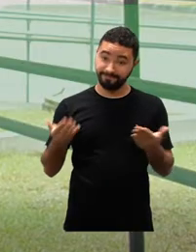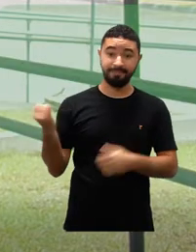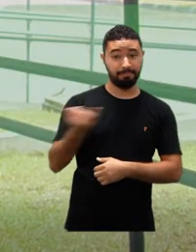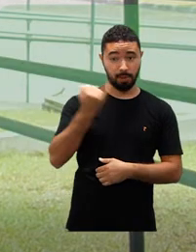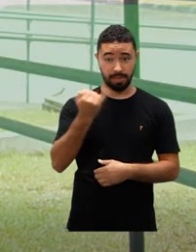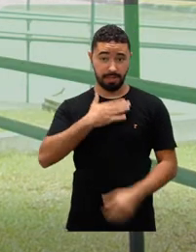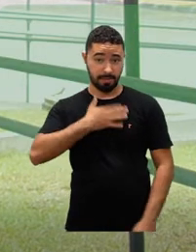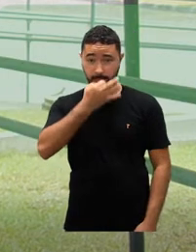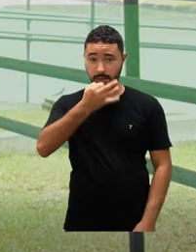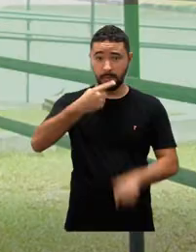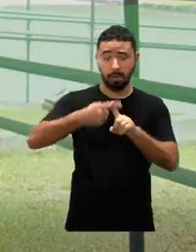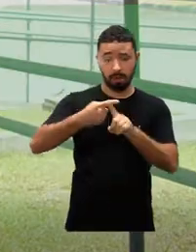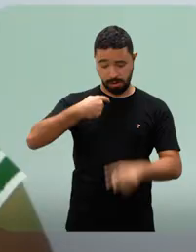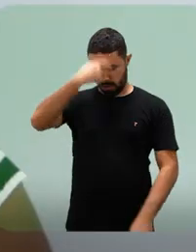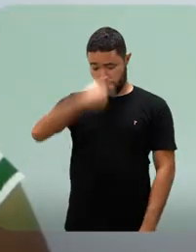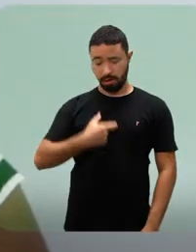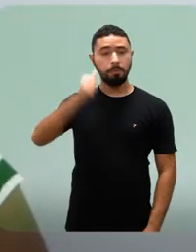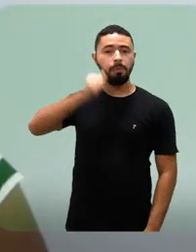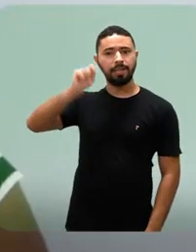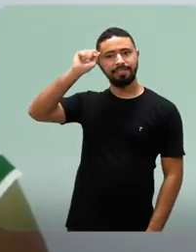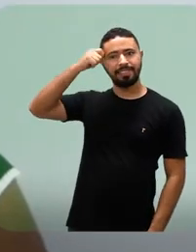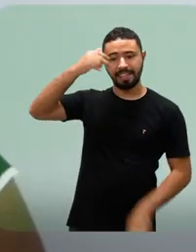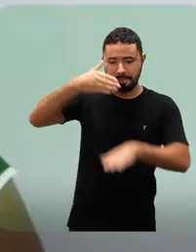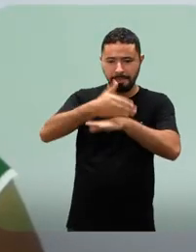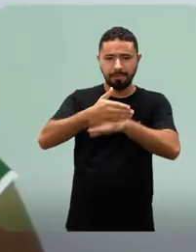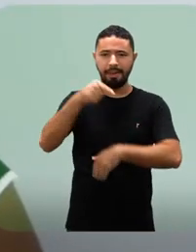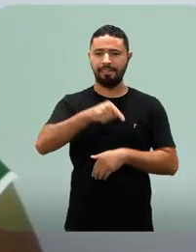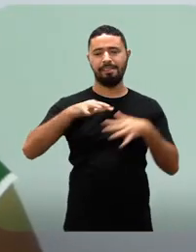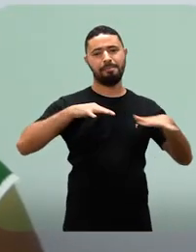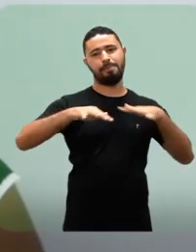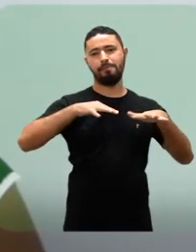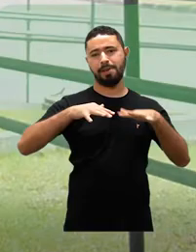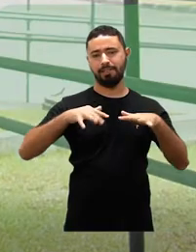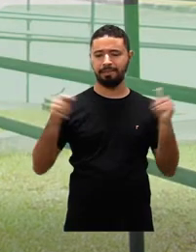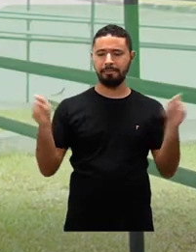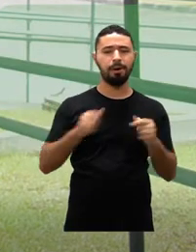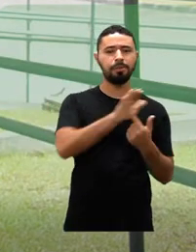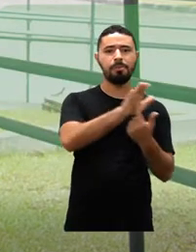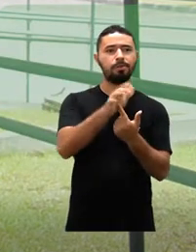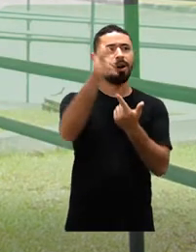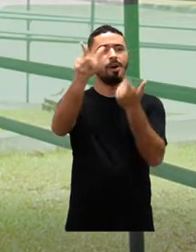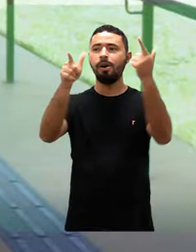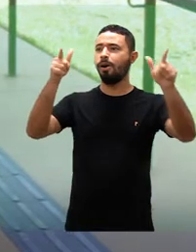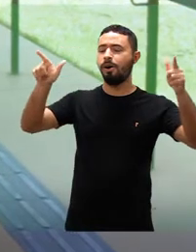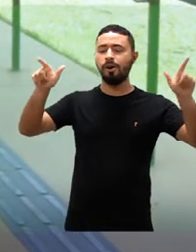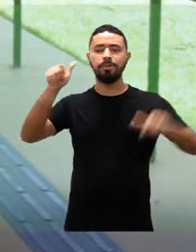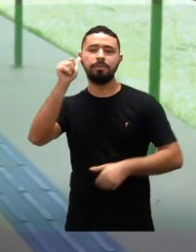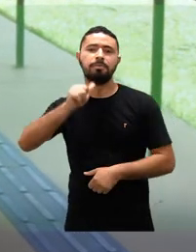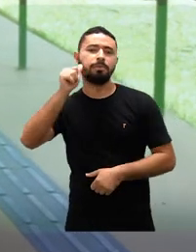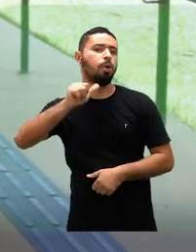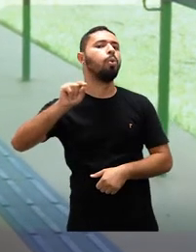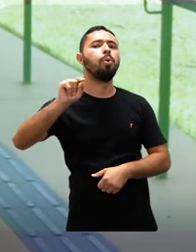Então é muito importante para mim, enquanto mulher negra, né, fazer parte disso e poder mostrar essas mulheres,